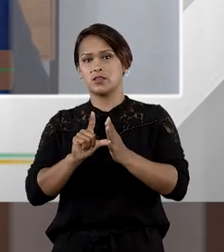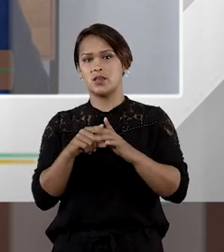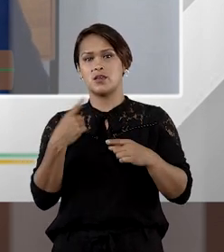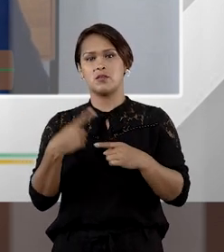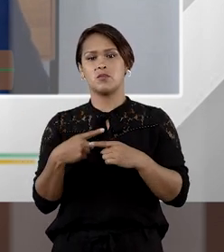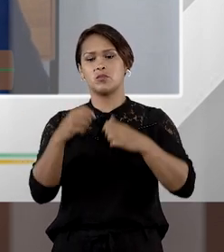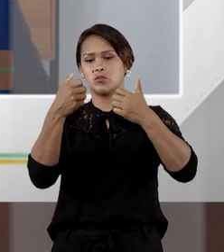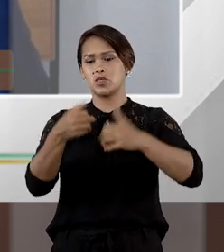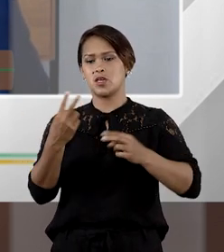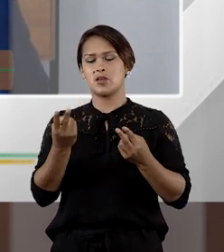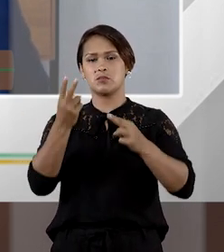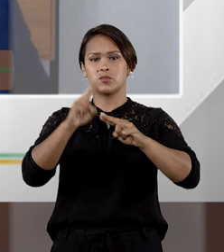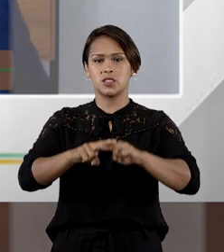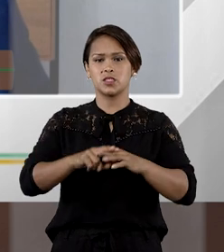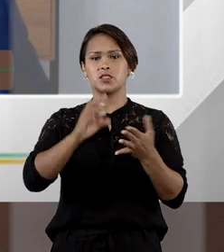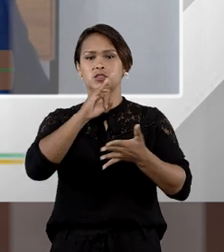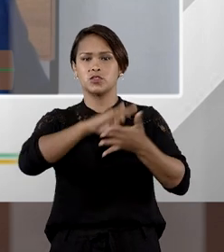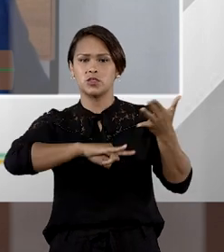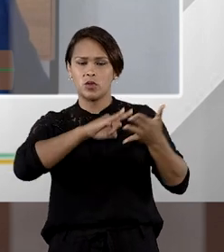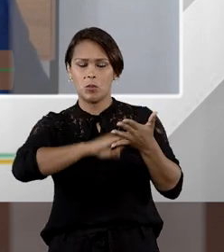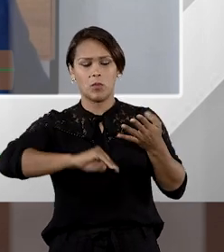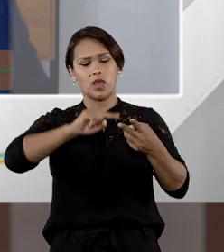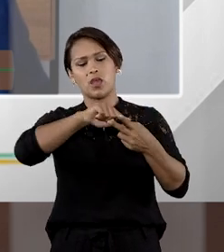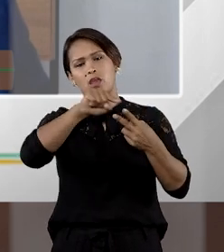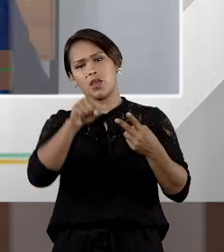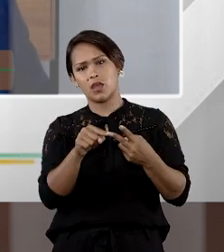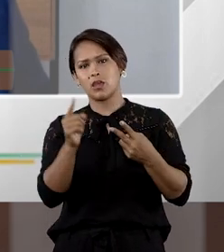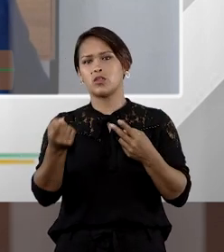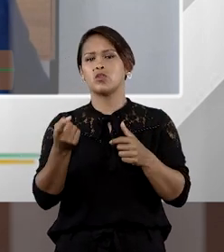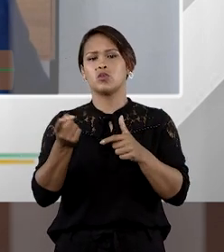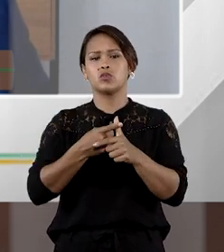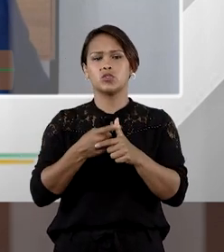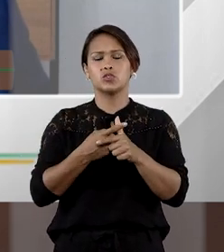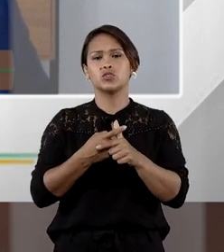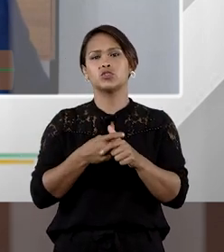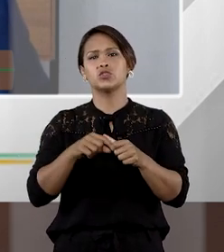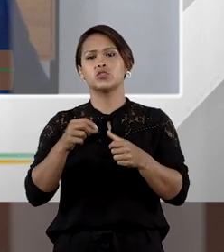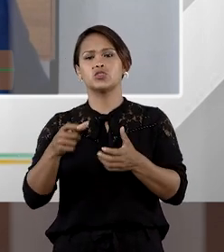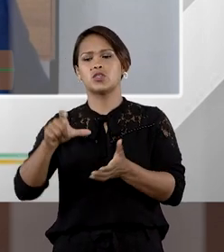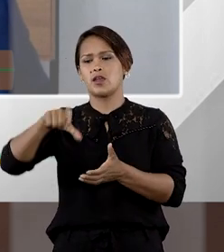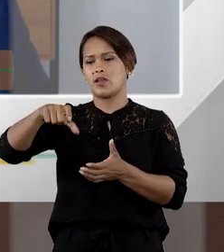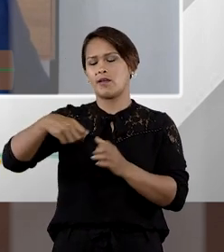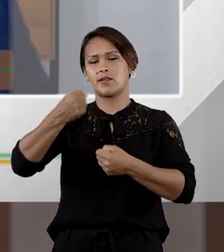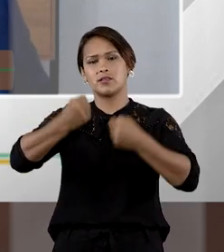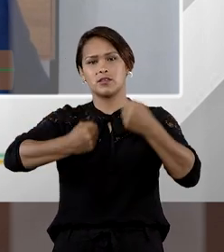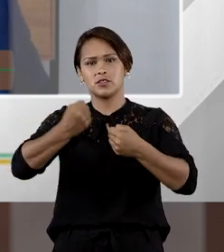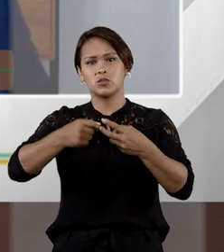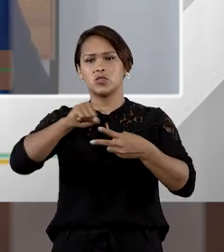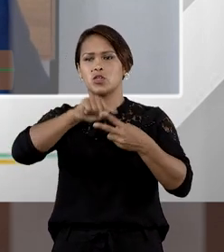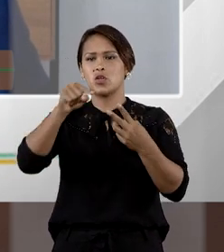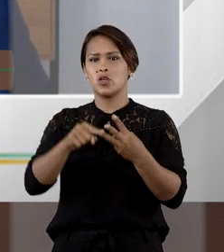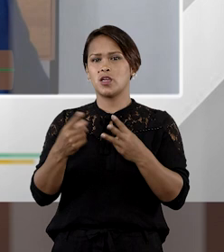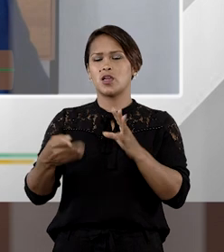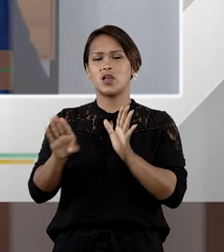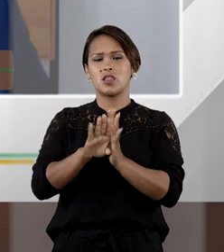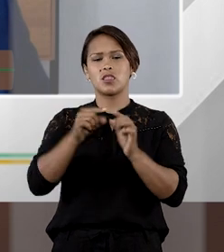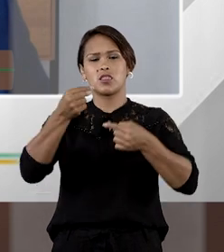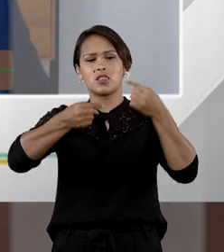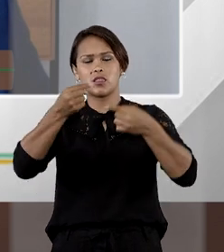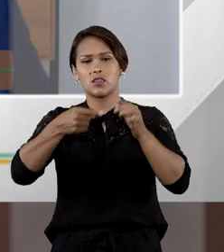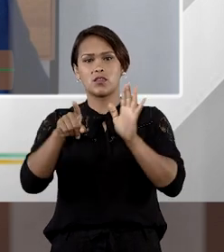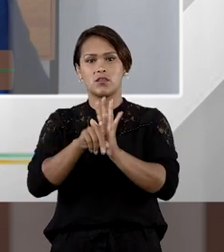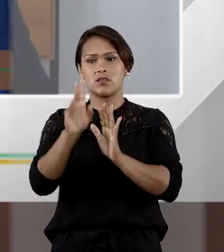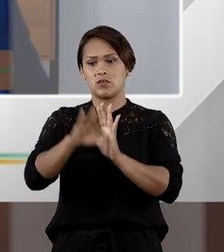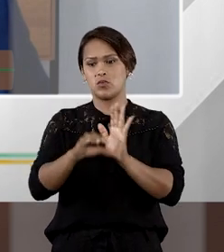Então, apreensão de documentos, apreensão de carteira de motorista, né? Chegamos até a debater,